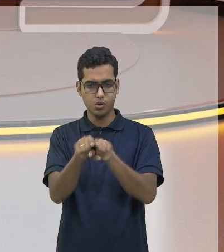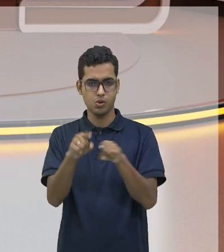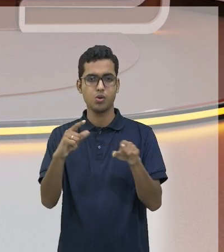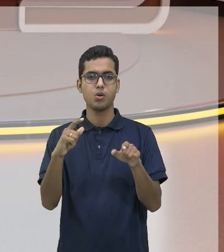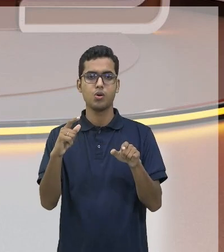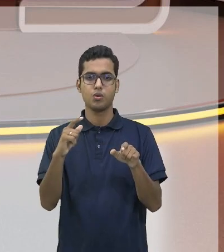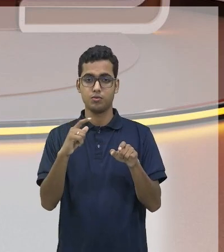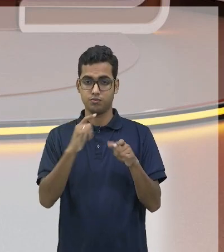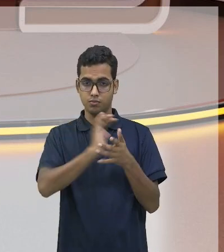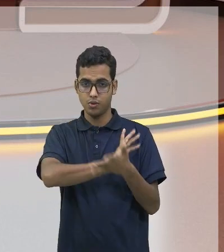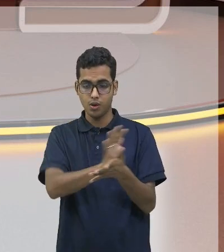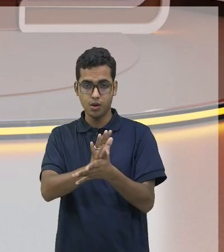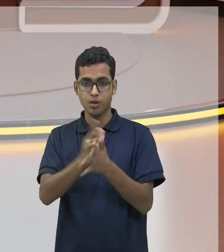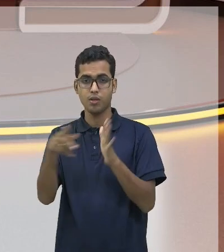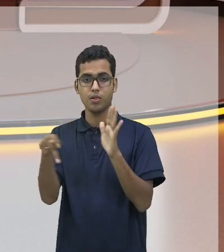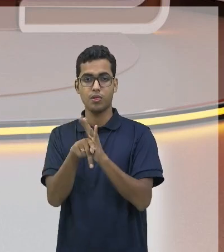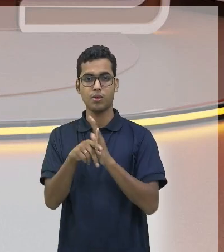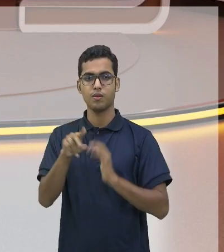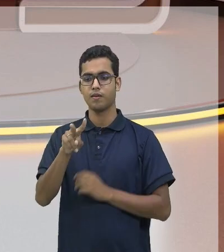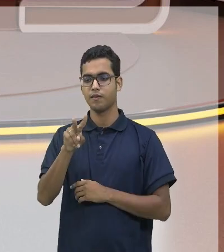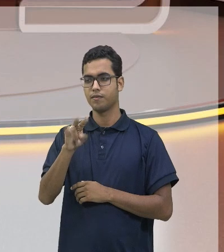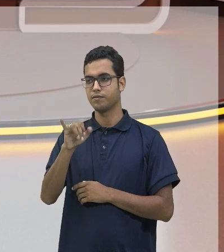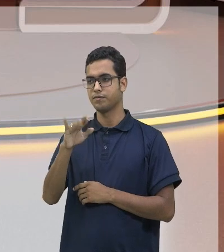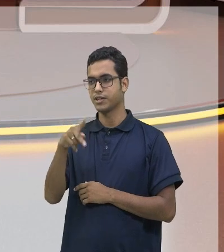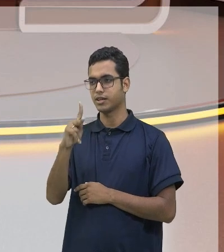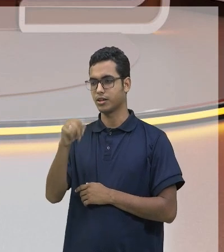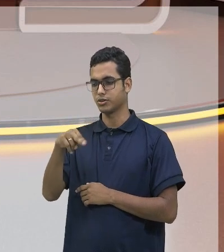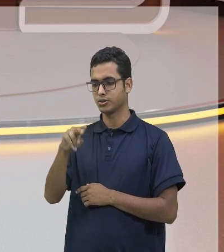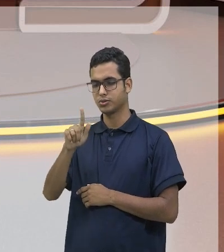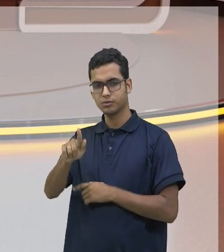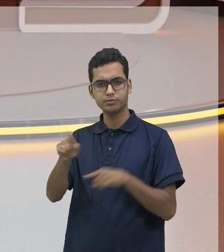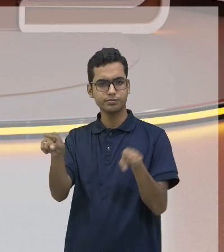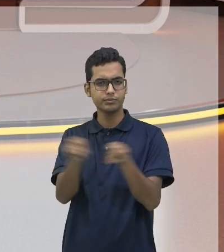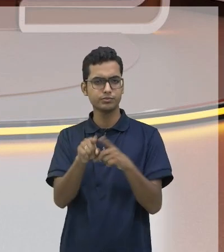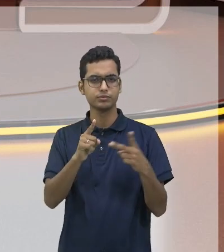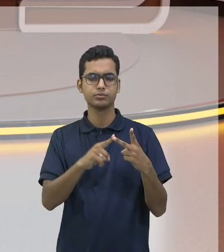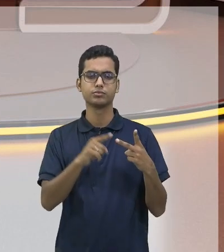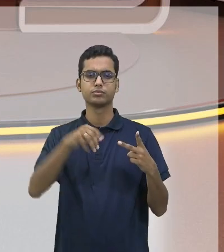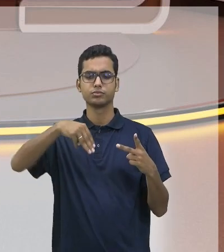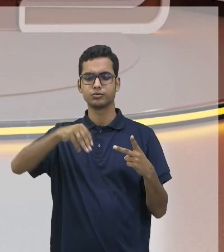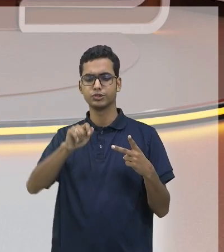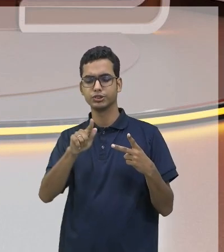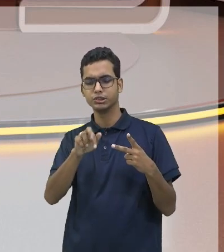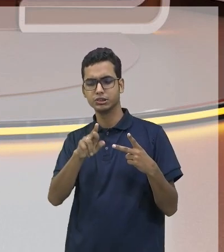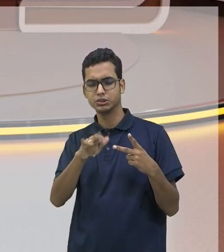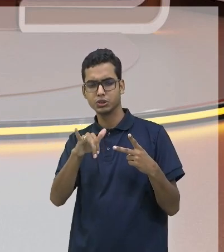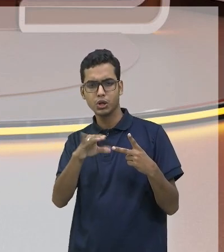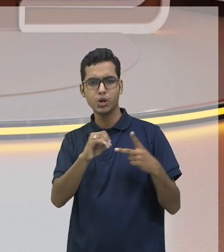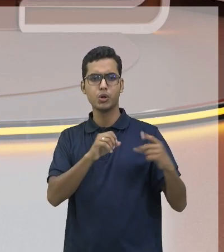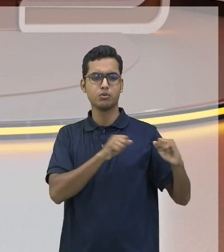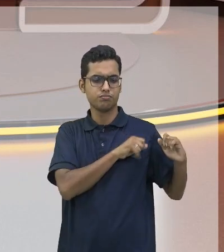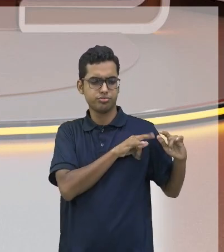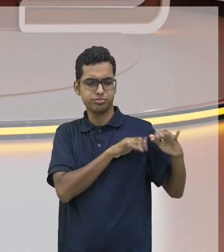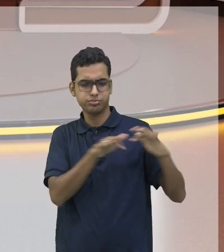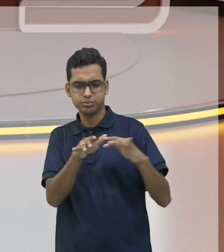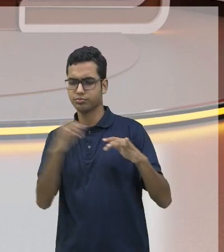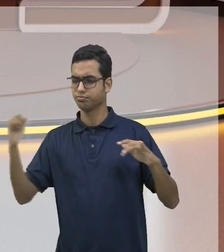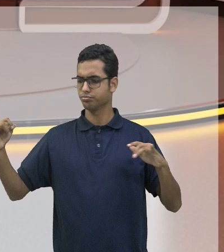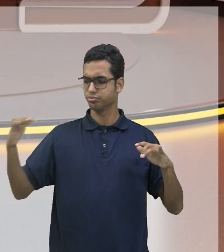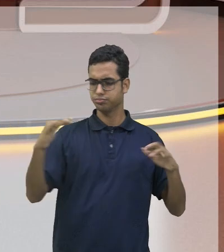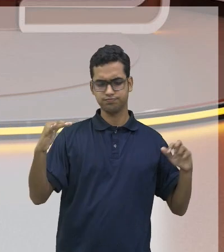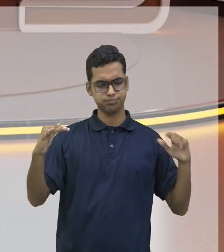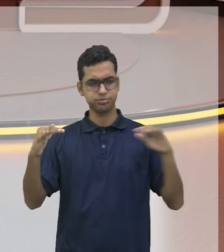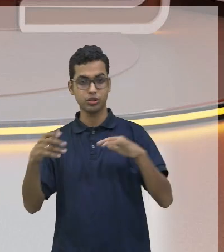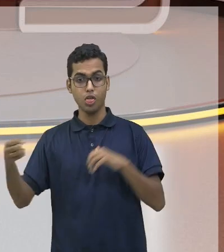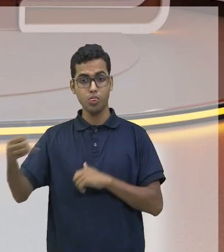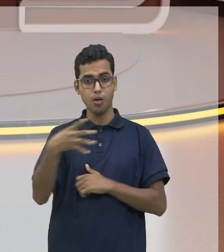aos vikings, aos magiares e sarracenos, que começam, então, a vir, né, como se fosse aí uma